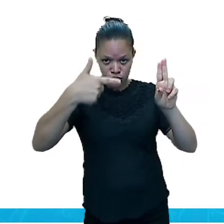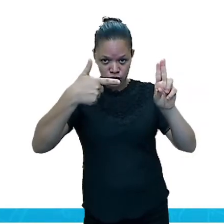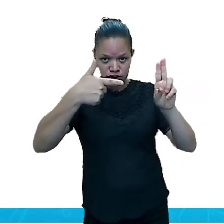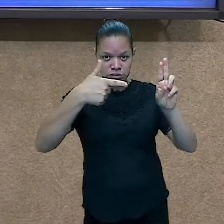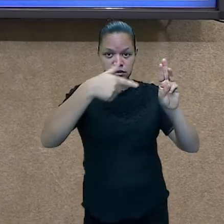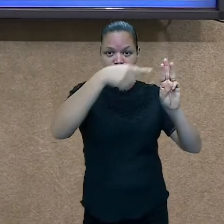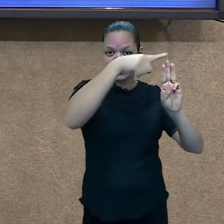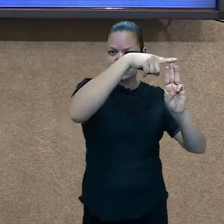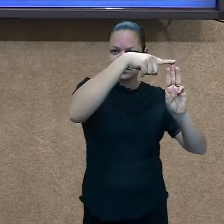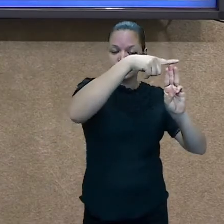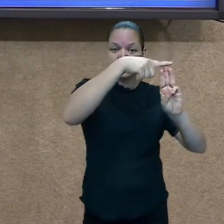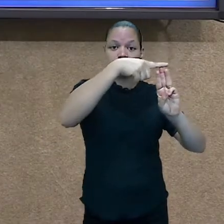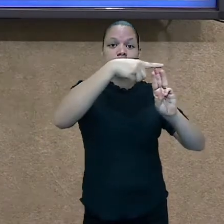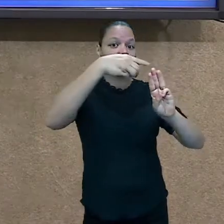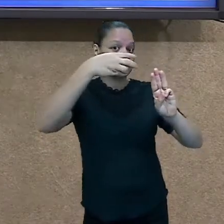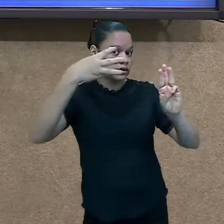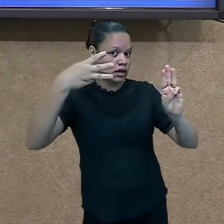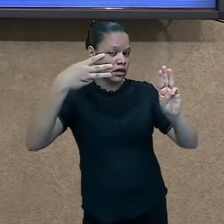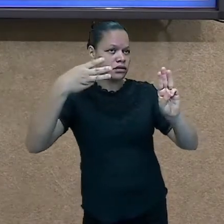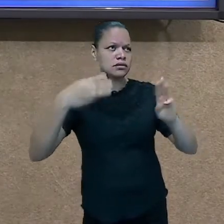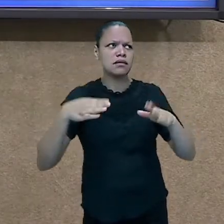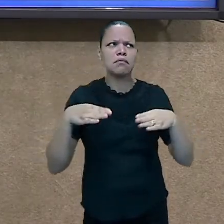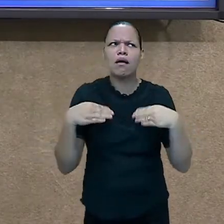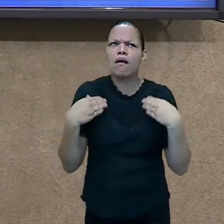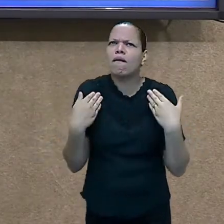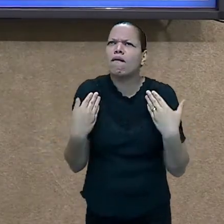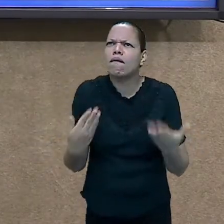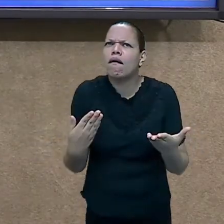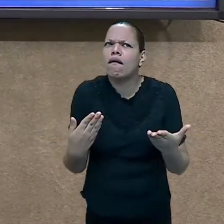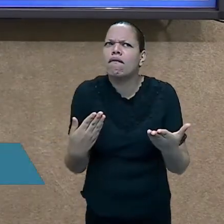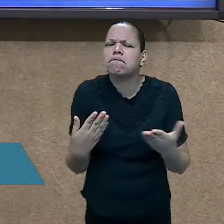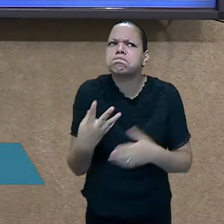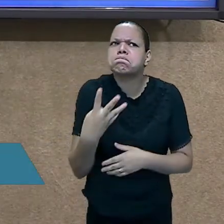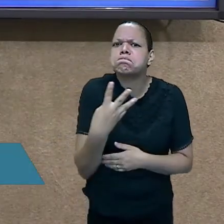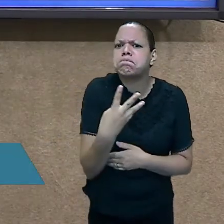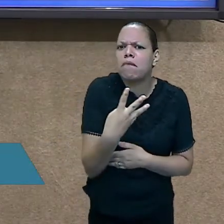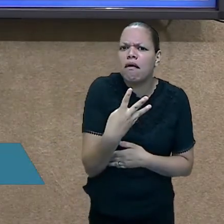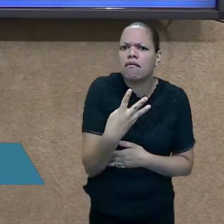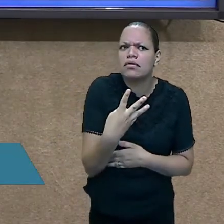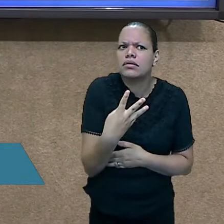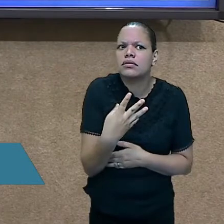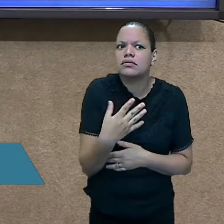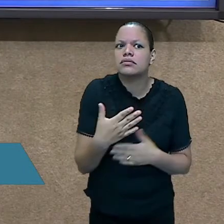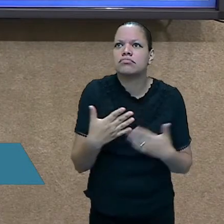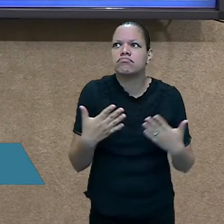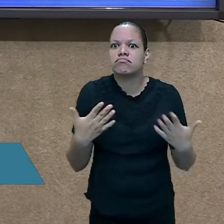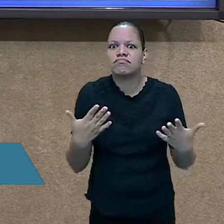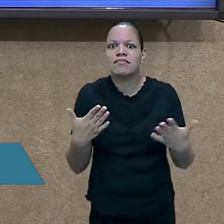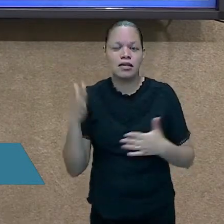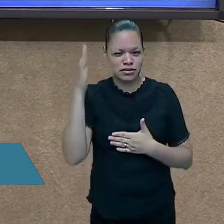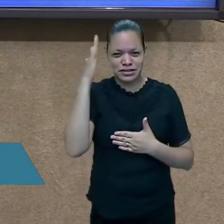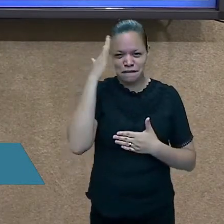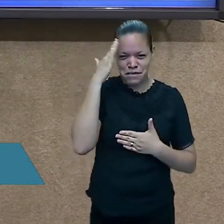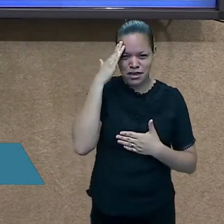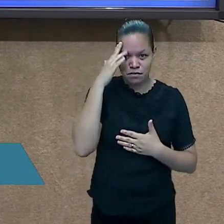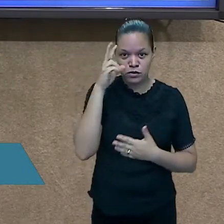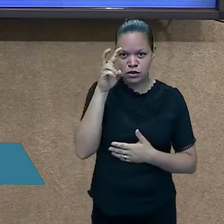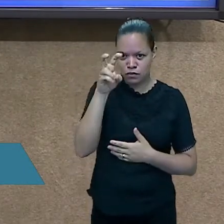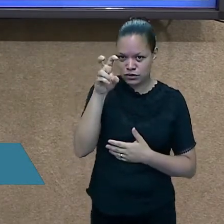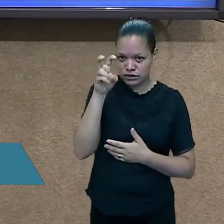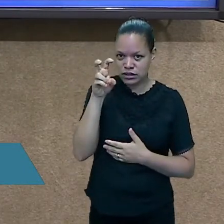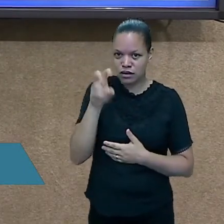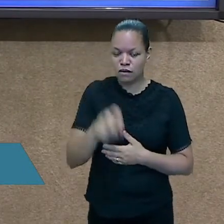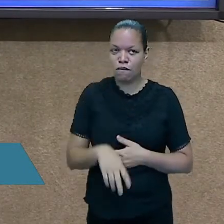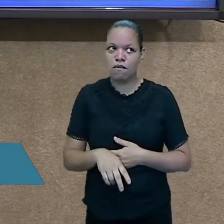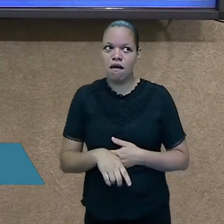Como seria o número 4? Então, vamos olhar, então, como a gente já sabe que o número 5 é a letra V, né? Então, vamos colocar aqui